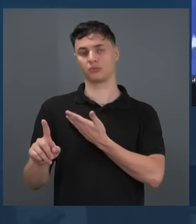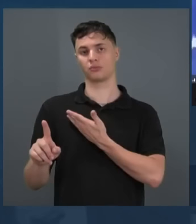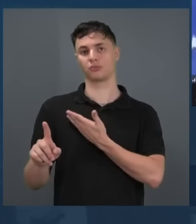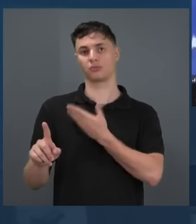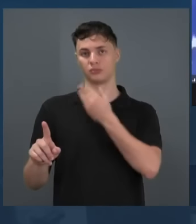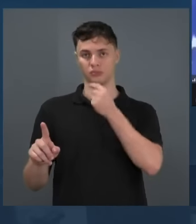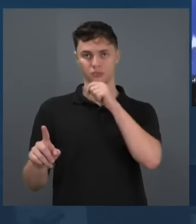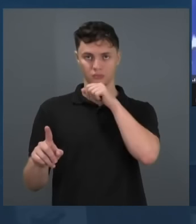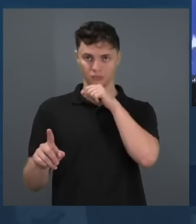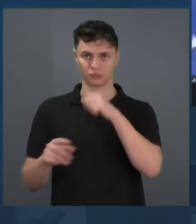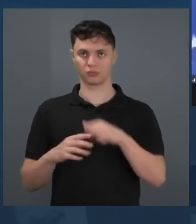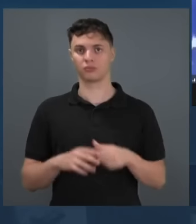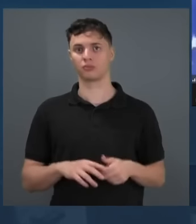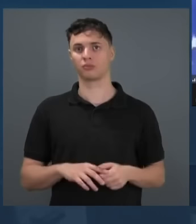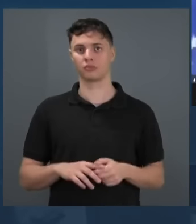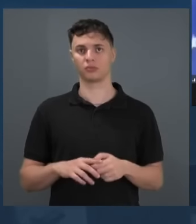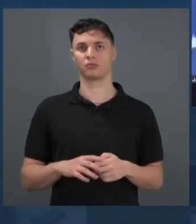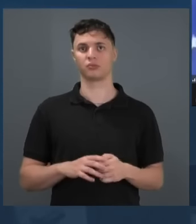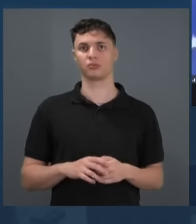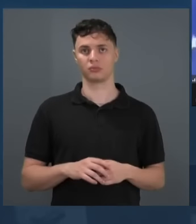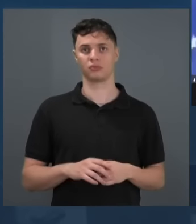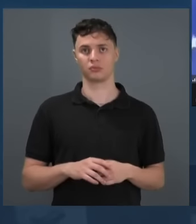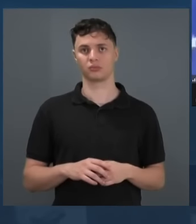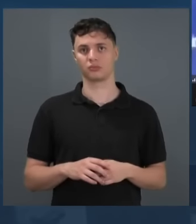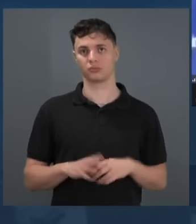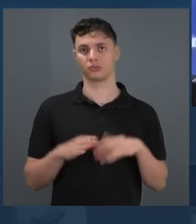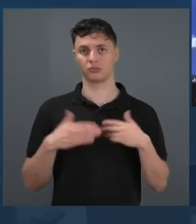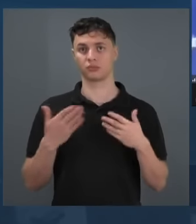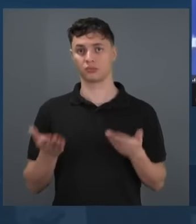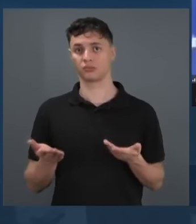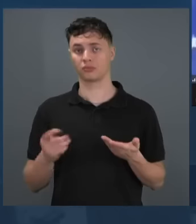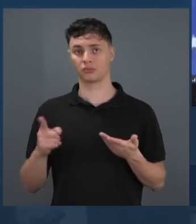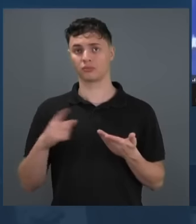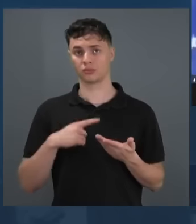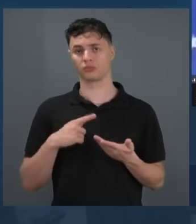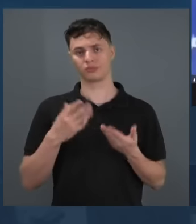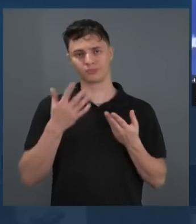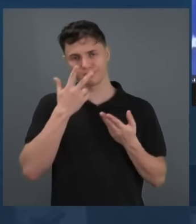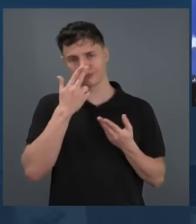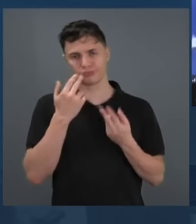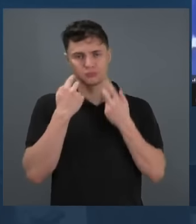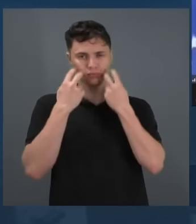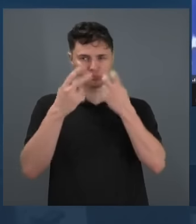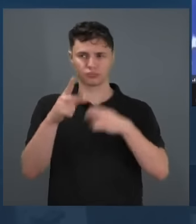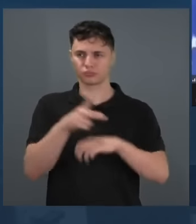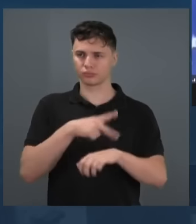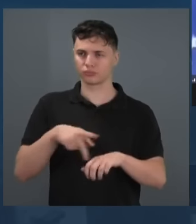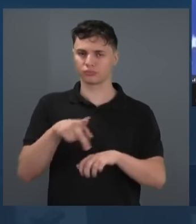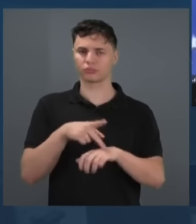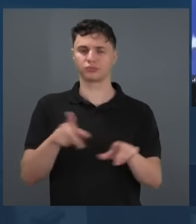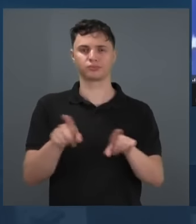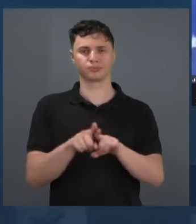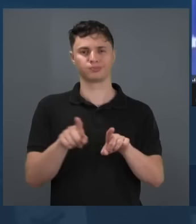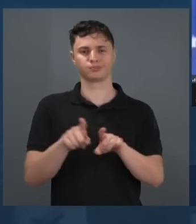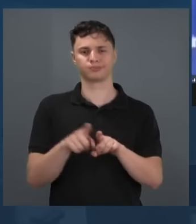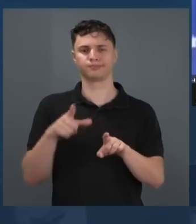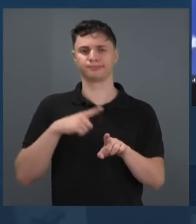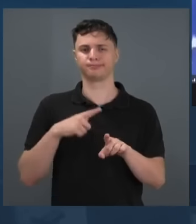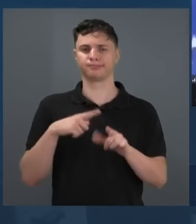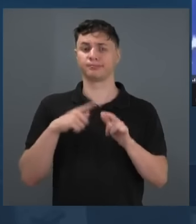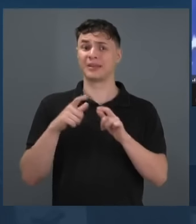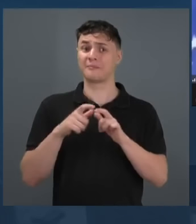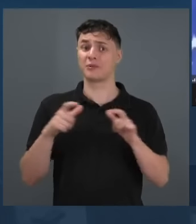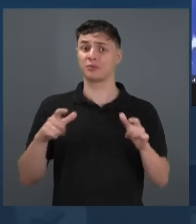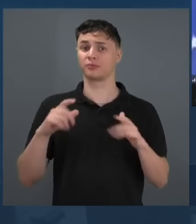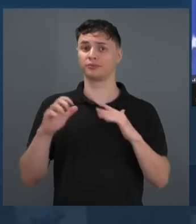abro aspas. Nada mais desmoralizante para um país em uma das suas maiores